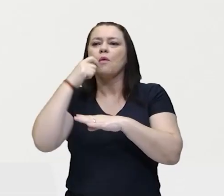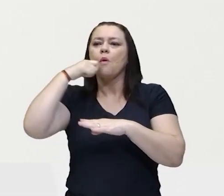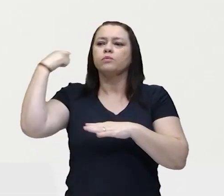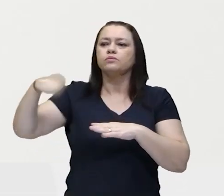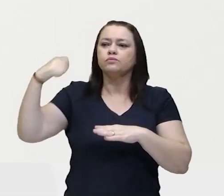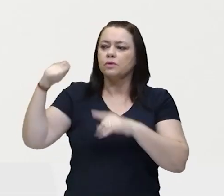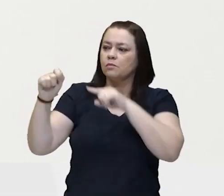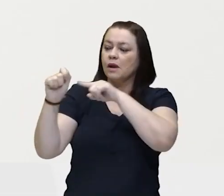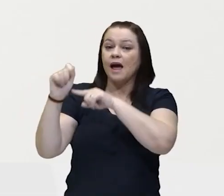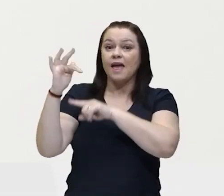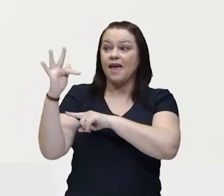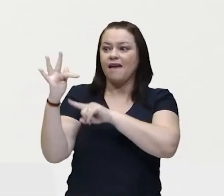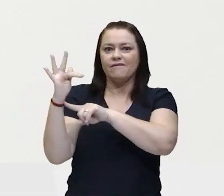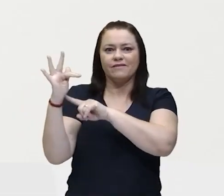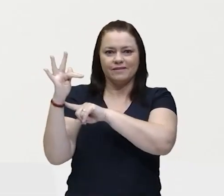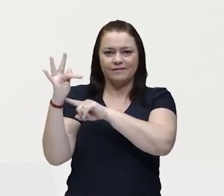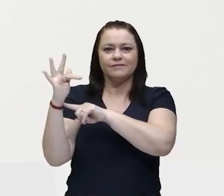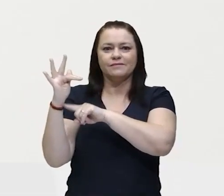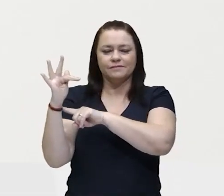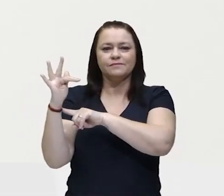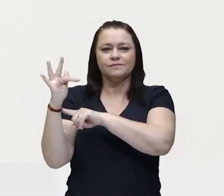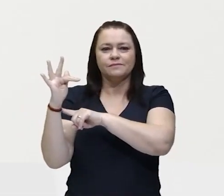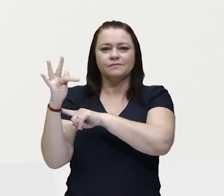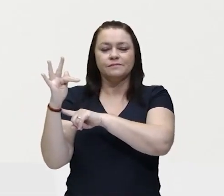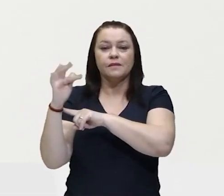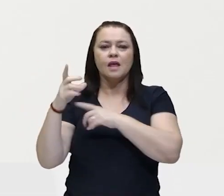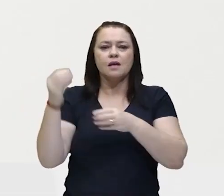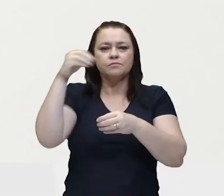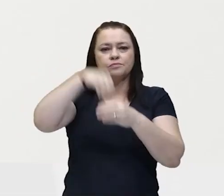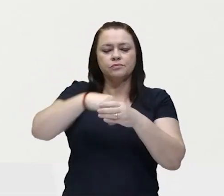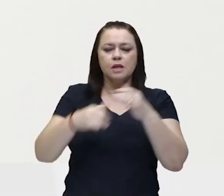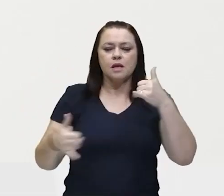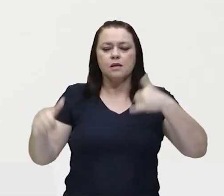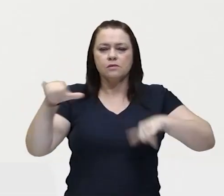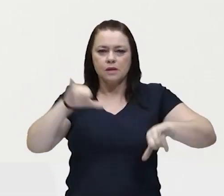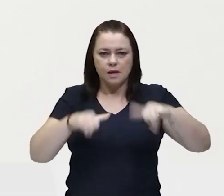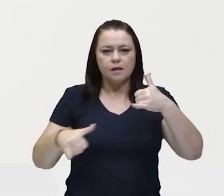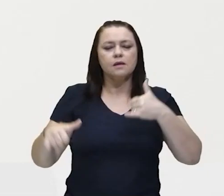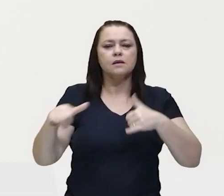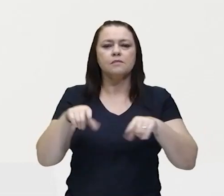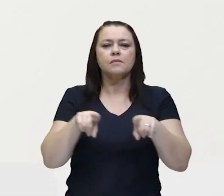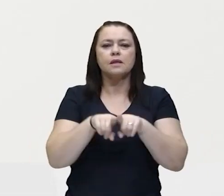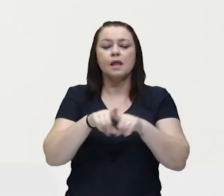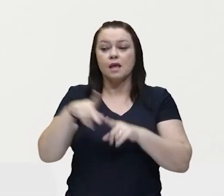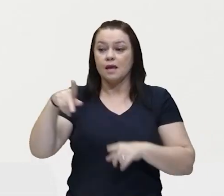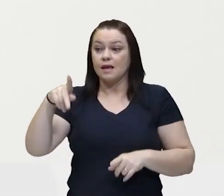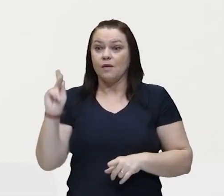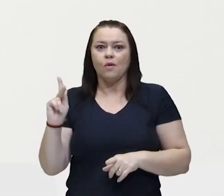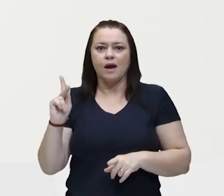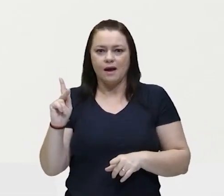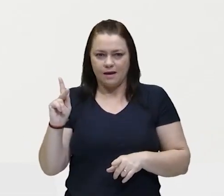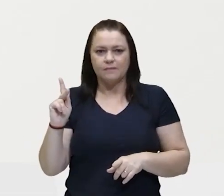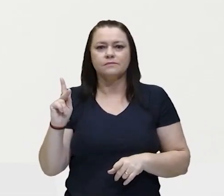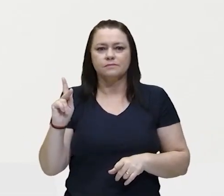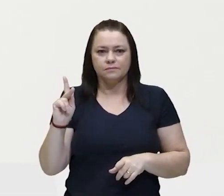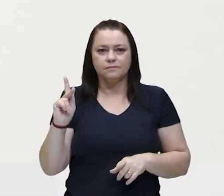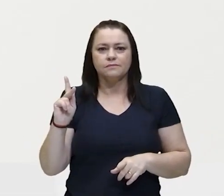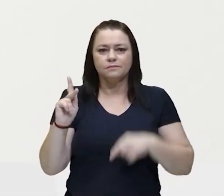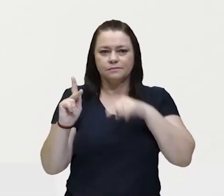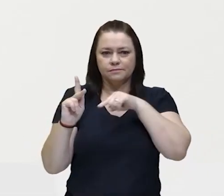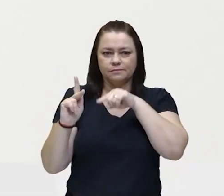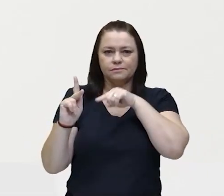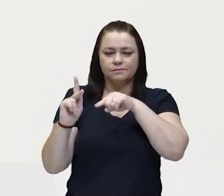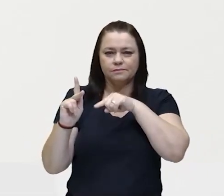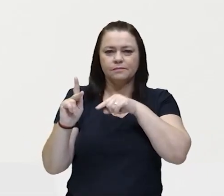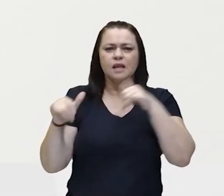com Fahrenheit. E dentro da química, nós também trabalhamos com a medida Kelvin, tá bom? Essa medida é trabalhada também na